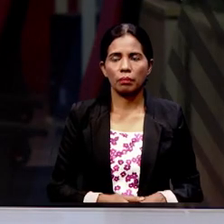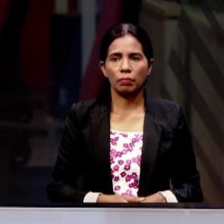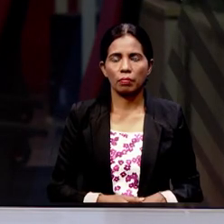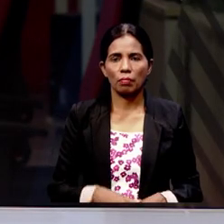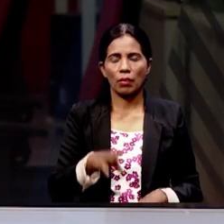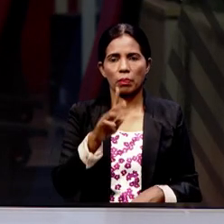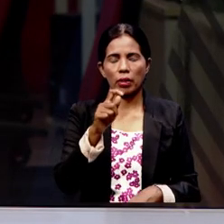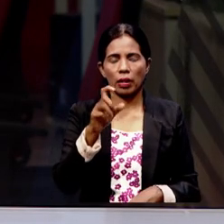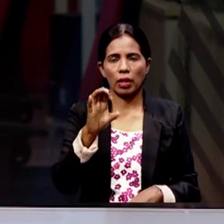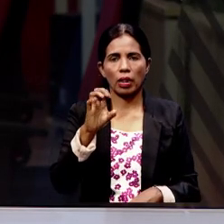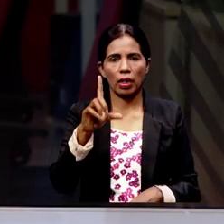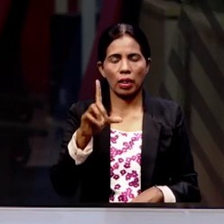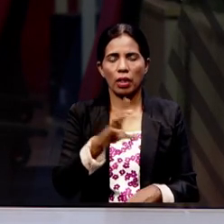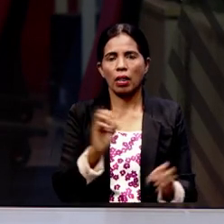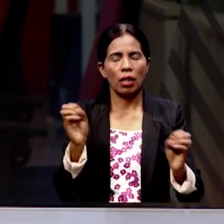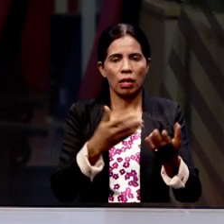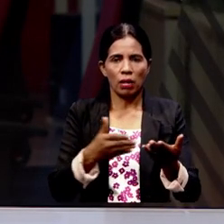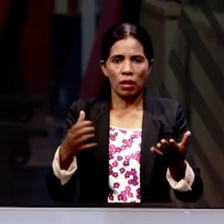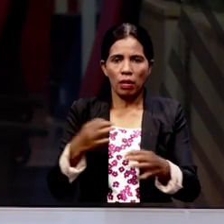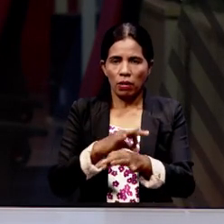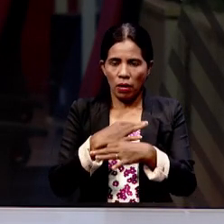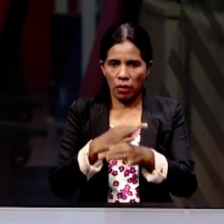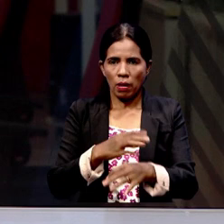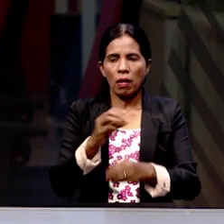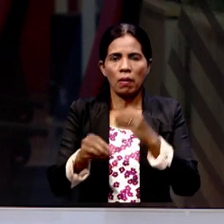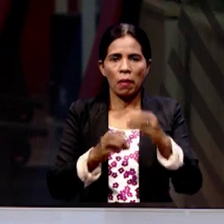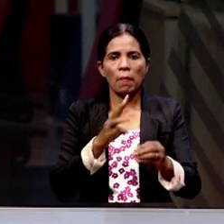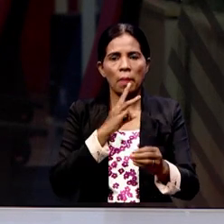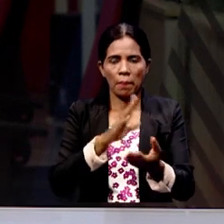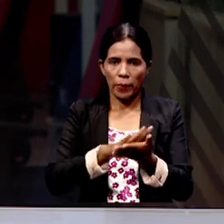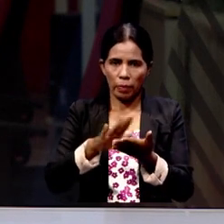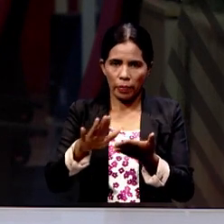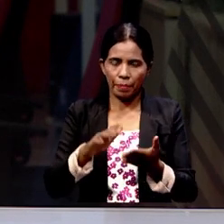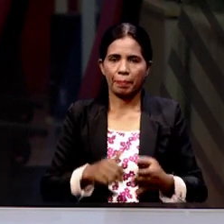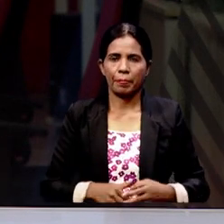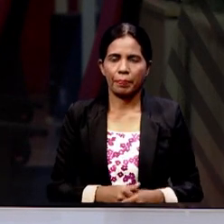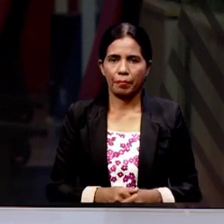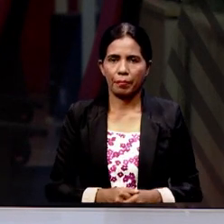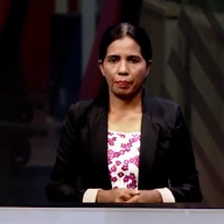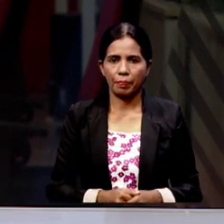BTL e equipamento, a torre manutenção, canalização, BMOS.